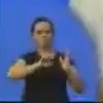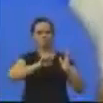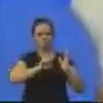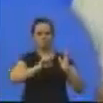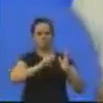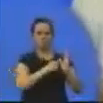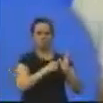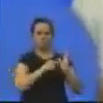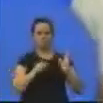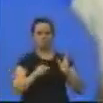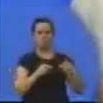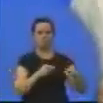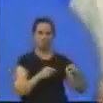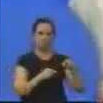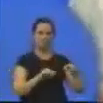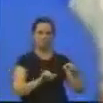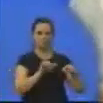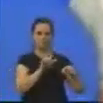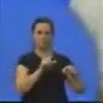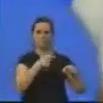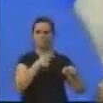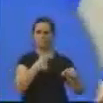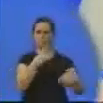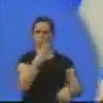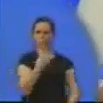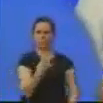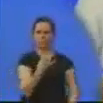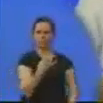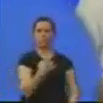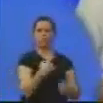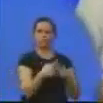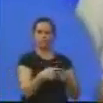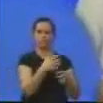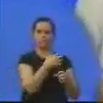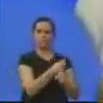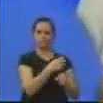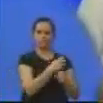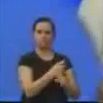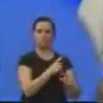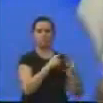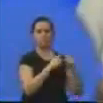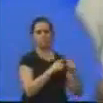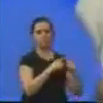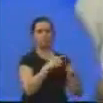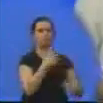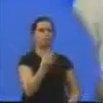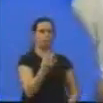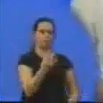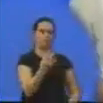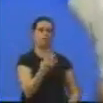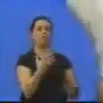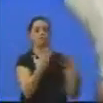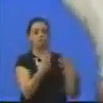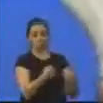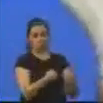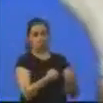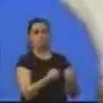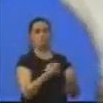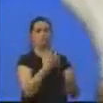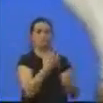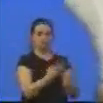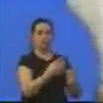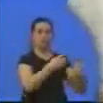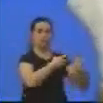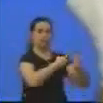x e y menos 4. Agora, por que eu multipliquei por 4? Porque eu quero 4 fios. Então, eu